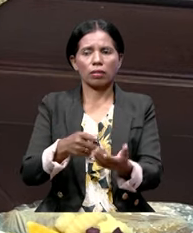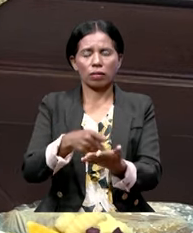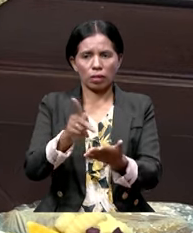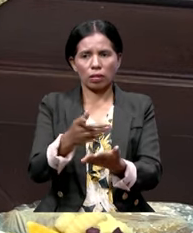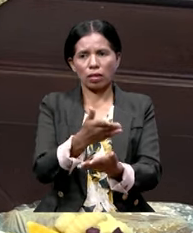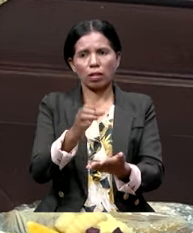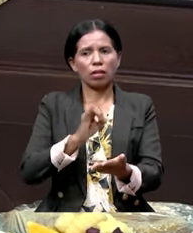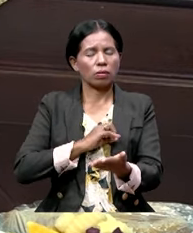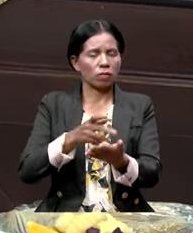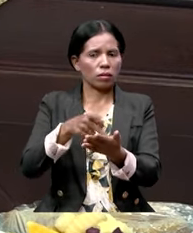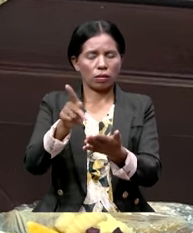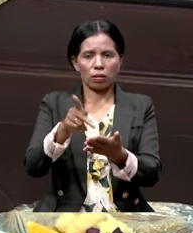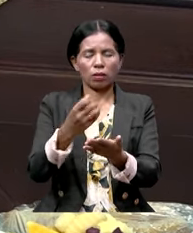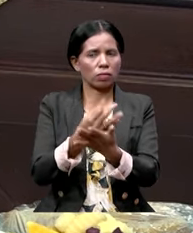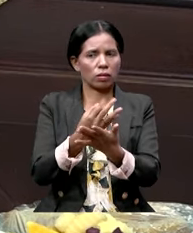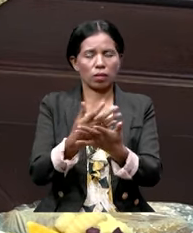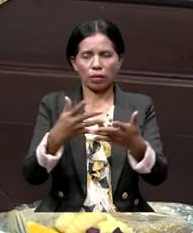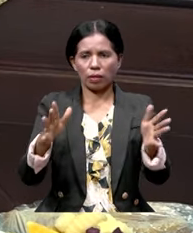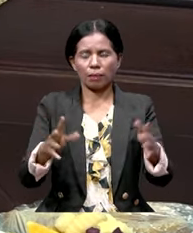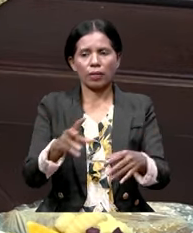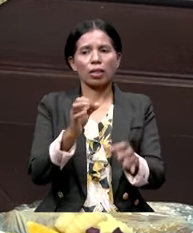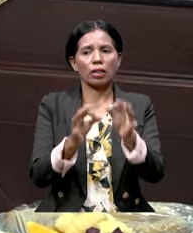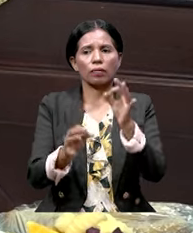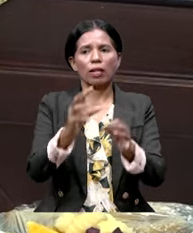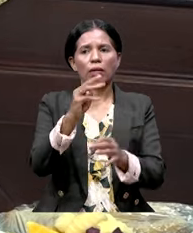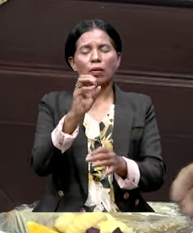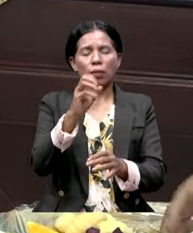tu seru ne osa ba se obras publica osa